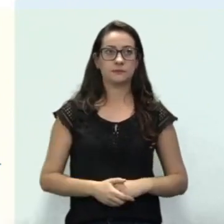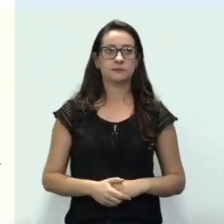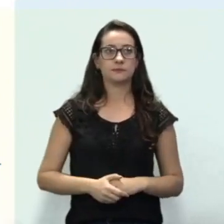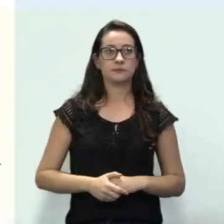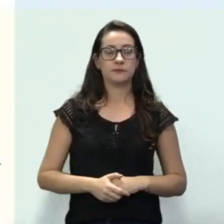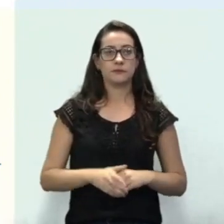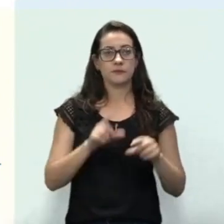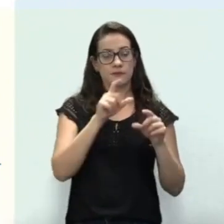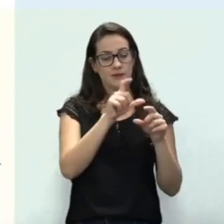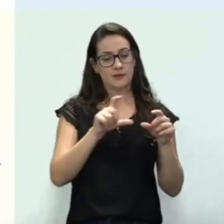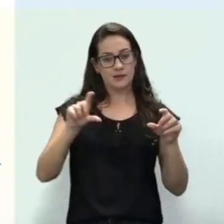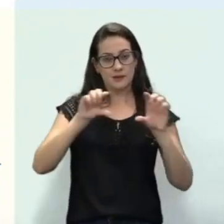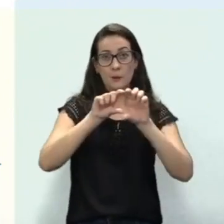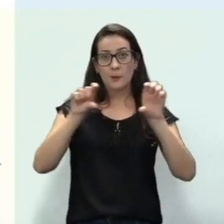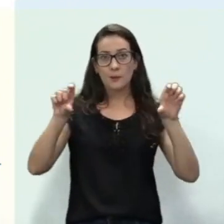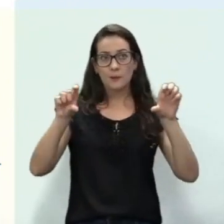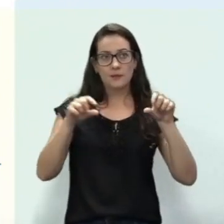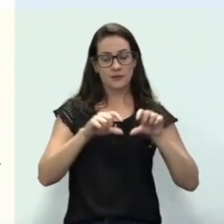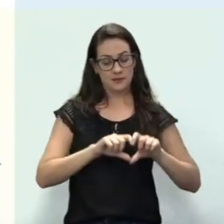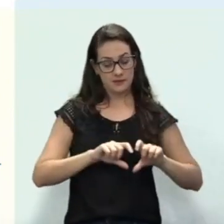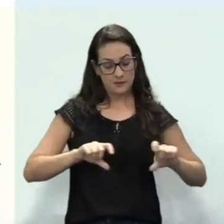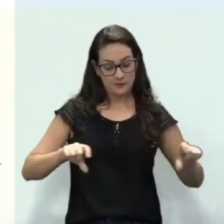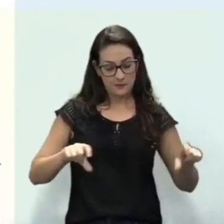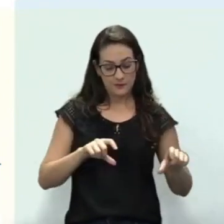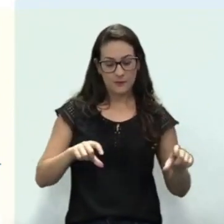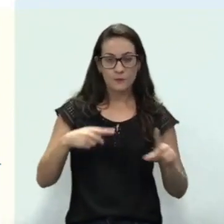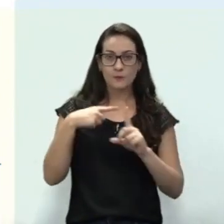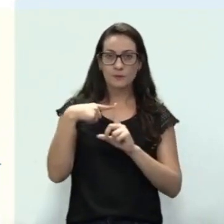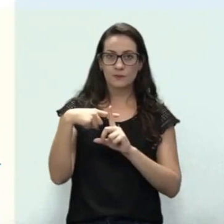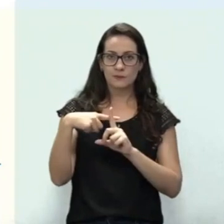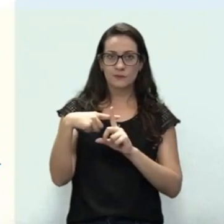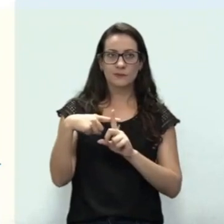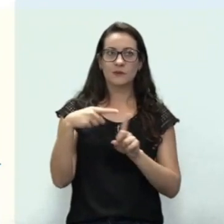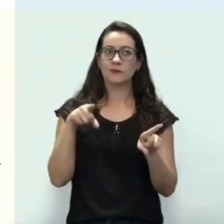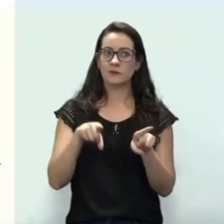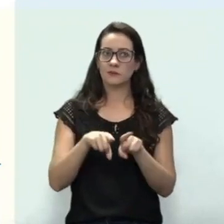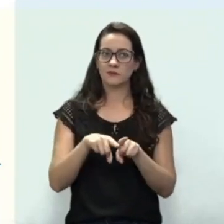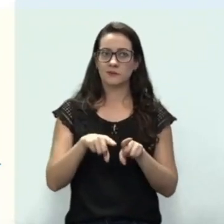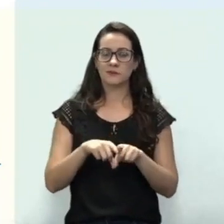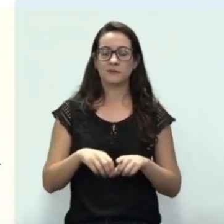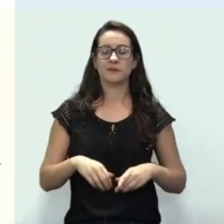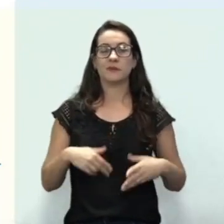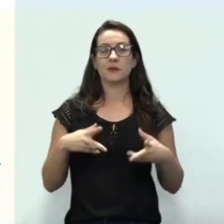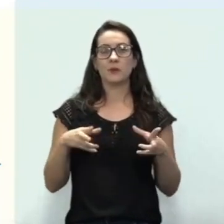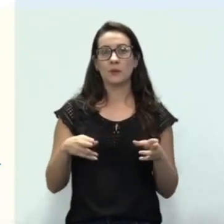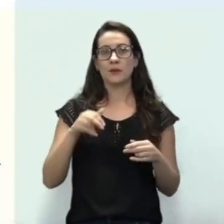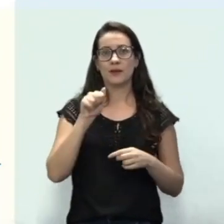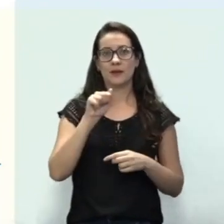E no momento aqui positivo também. Então, como se a gente deslocasse a L